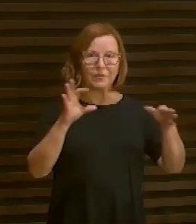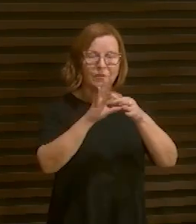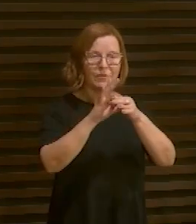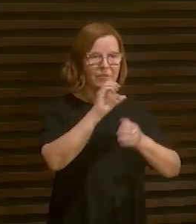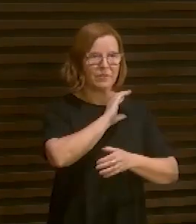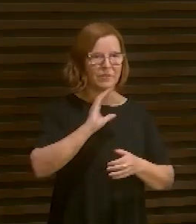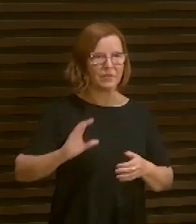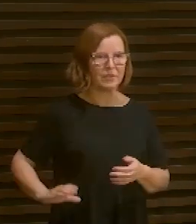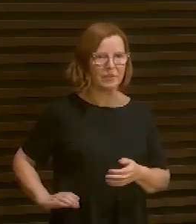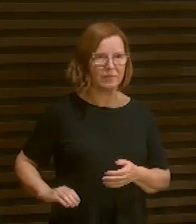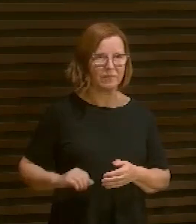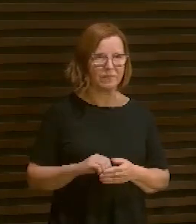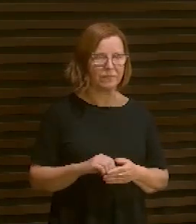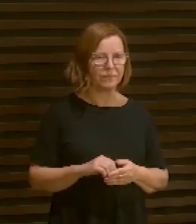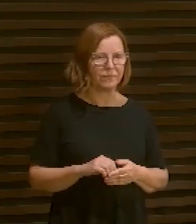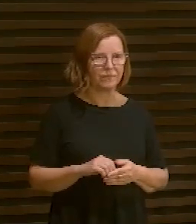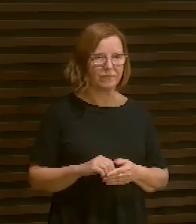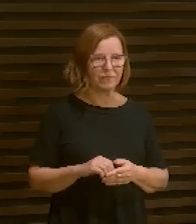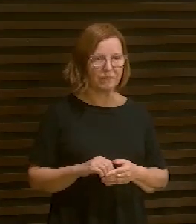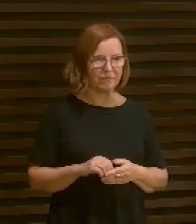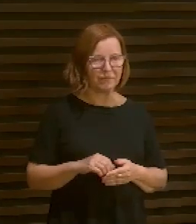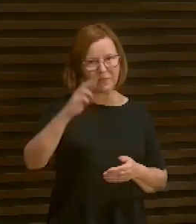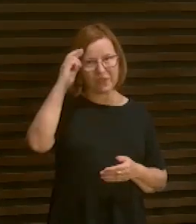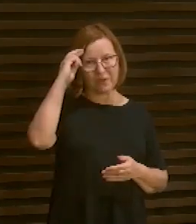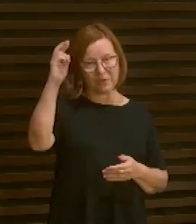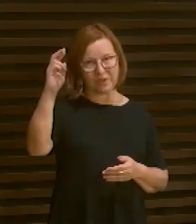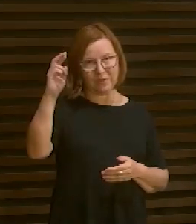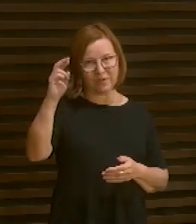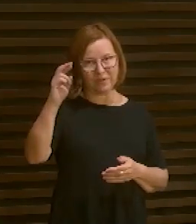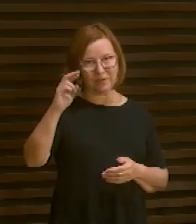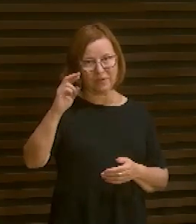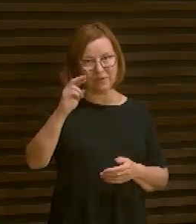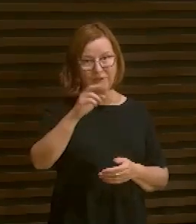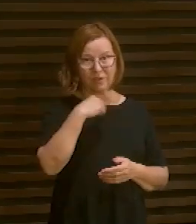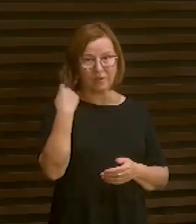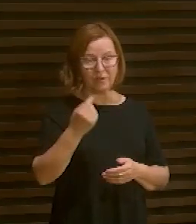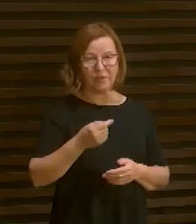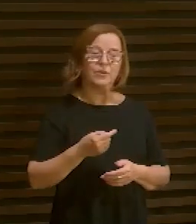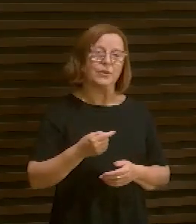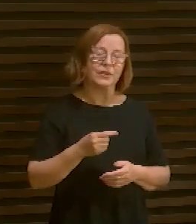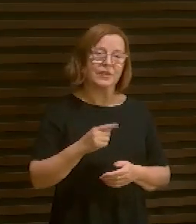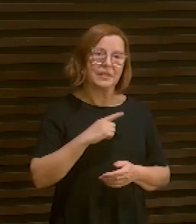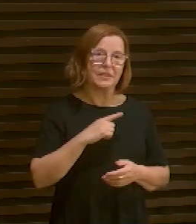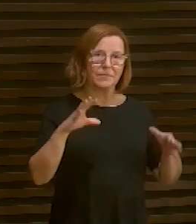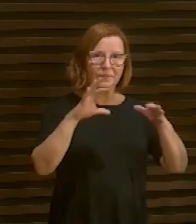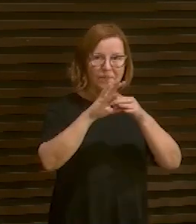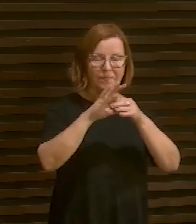Não só Ele nos uniu, mas Ele nos mantém unidos. Em João